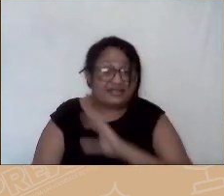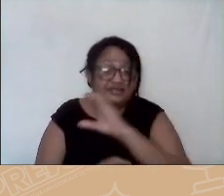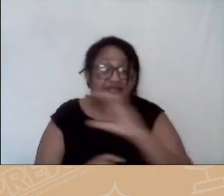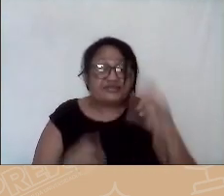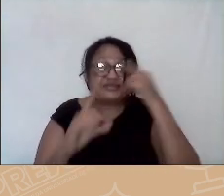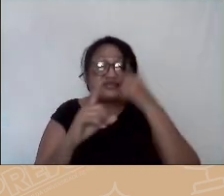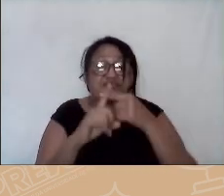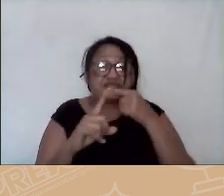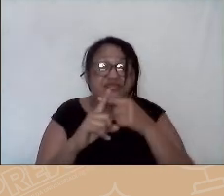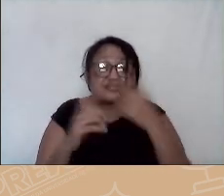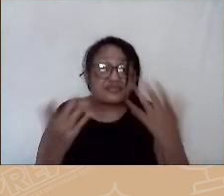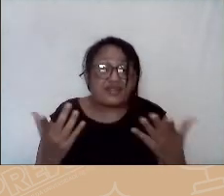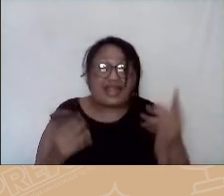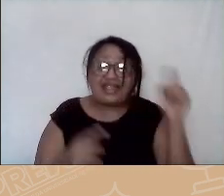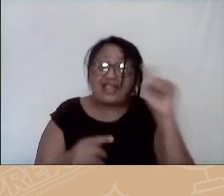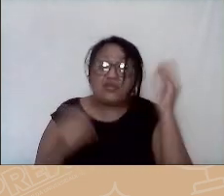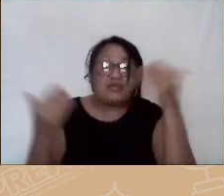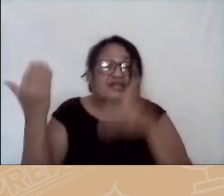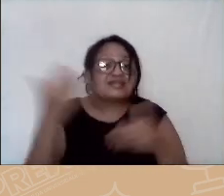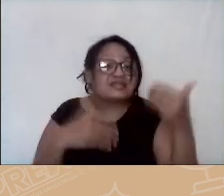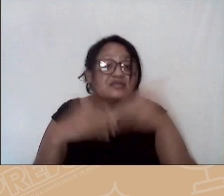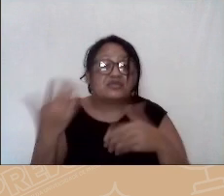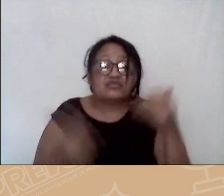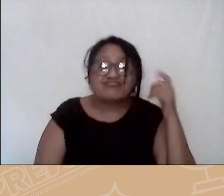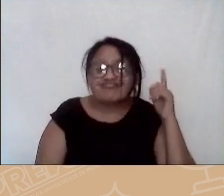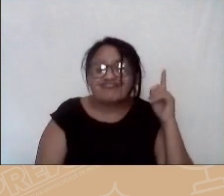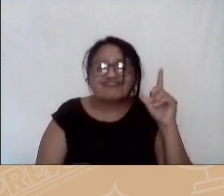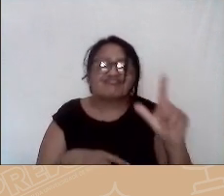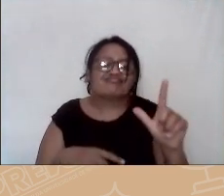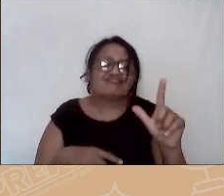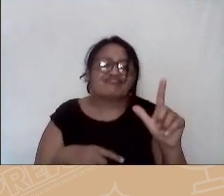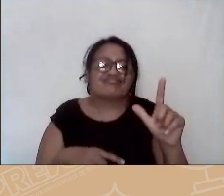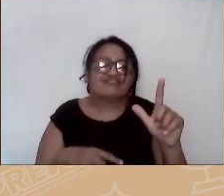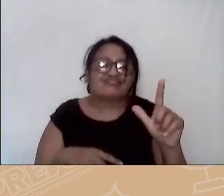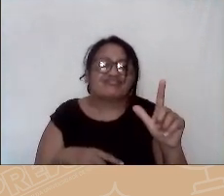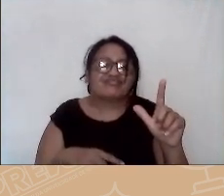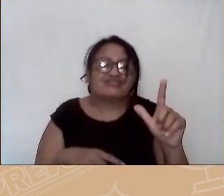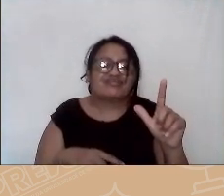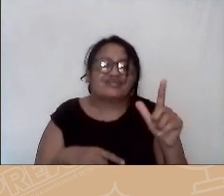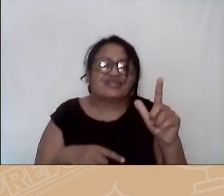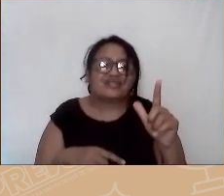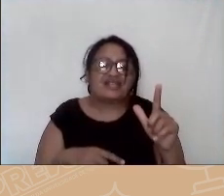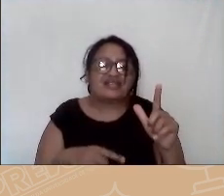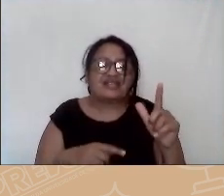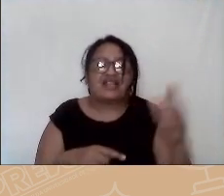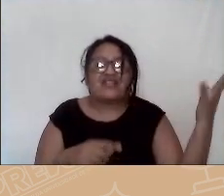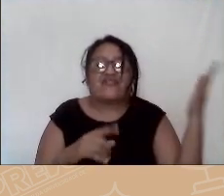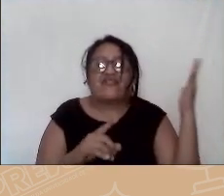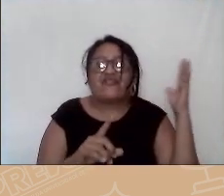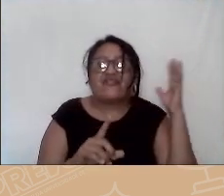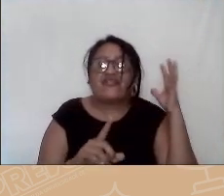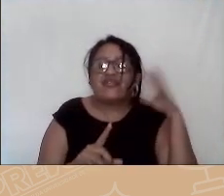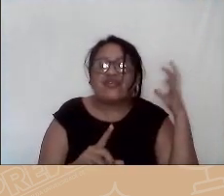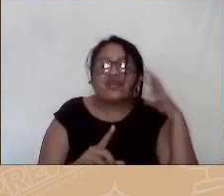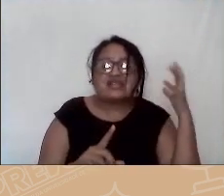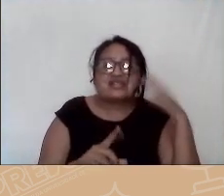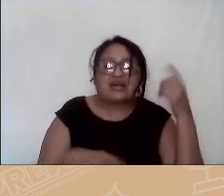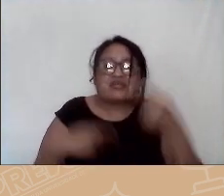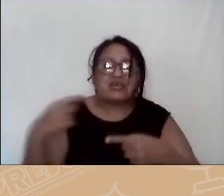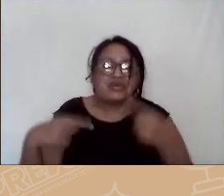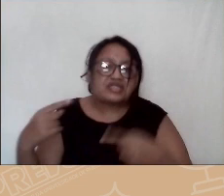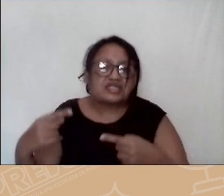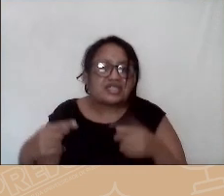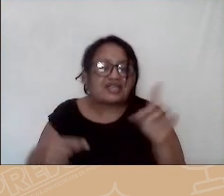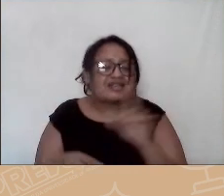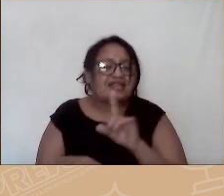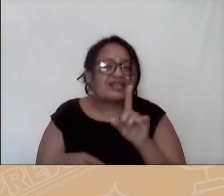não participou das conquistas a letra B também está incorreta a igreja católica participou das